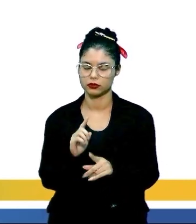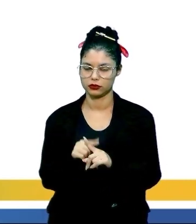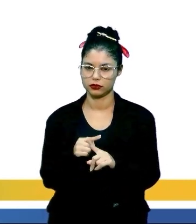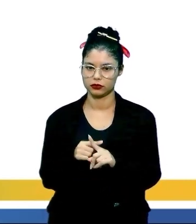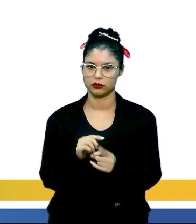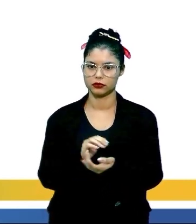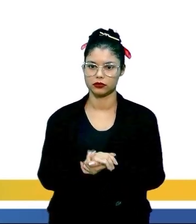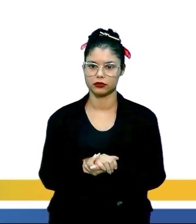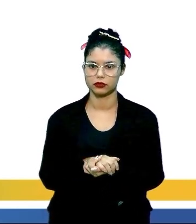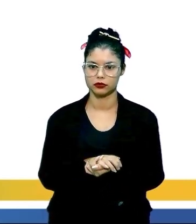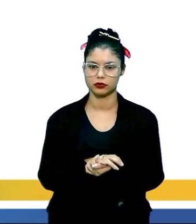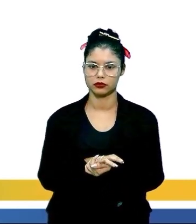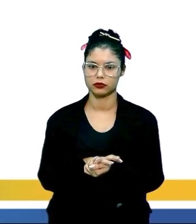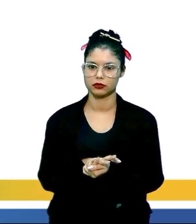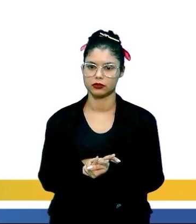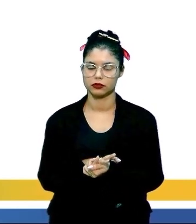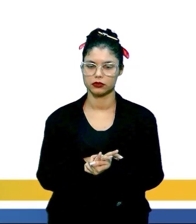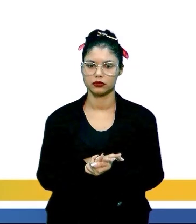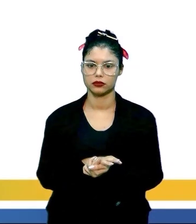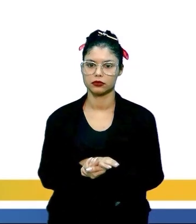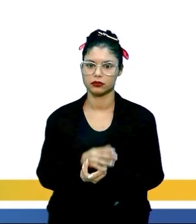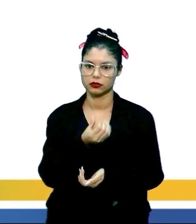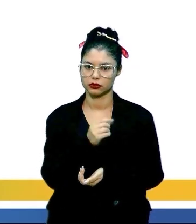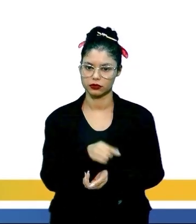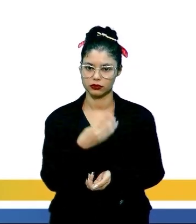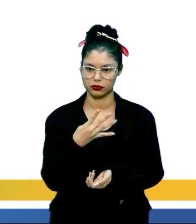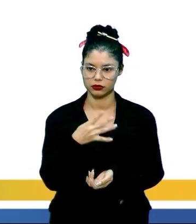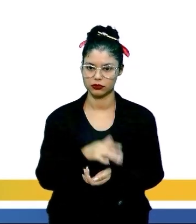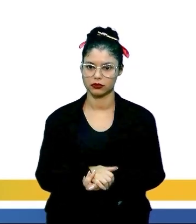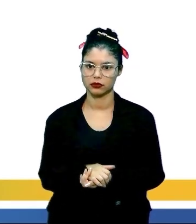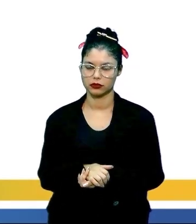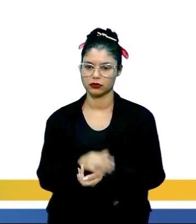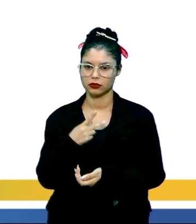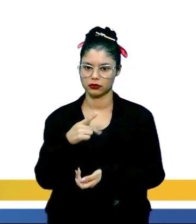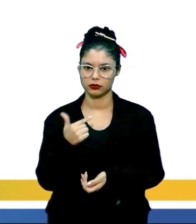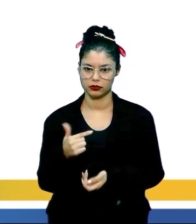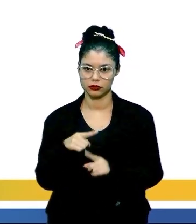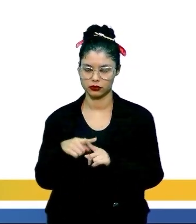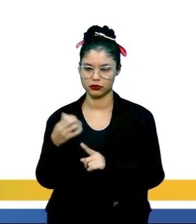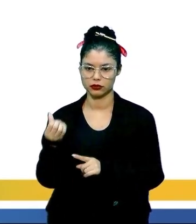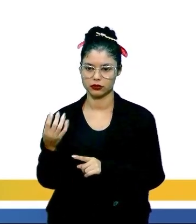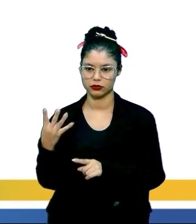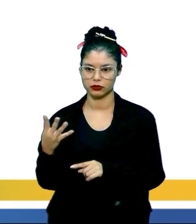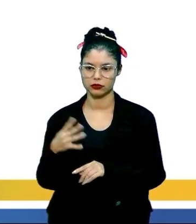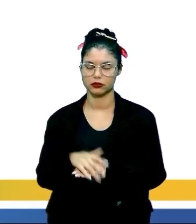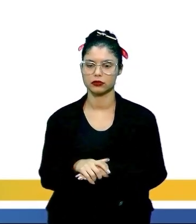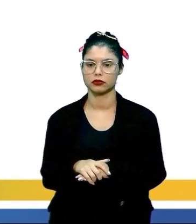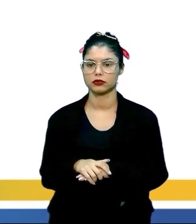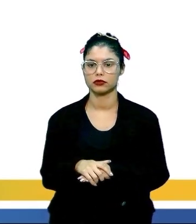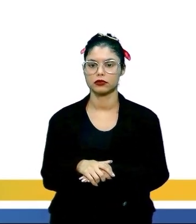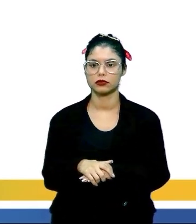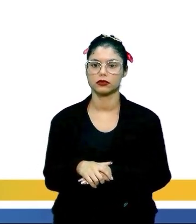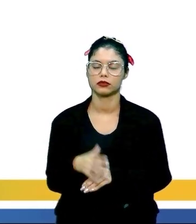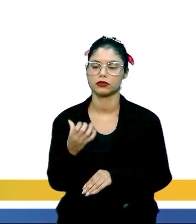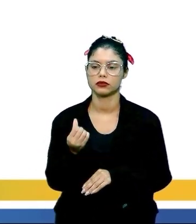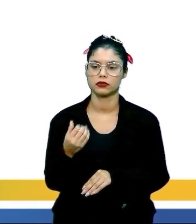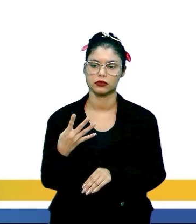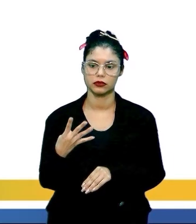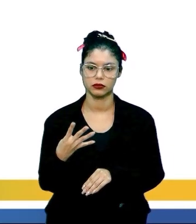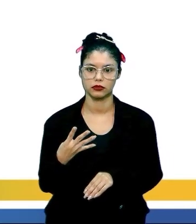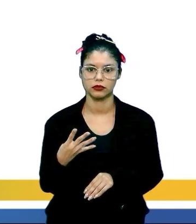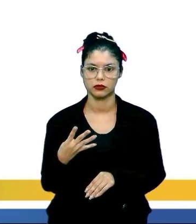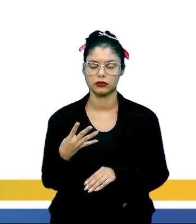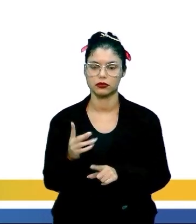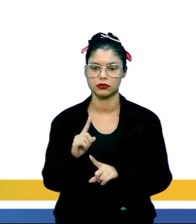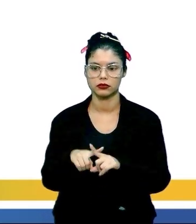0,8 vezes 8, nós vamos ter 6,4 igual a P2 vezes 64. O 64 ele